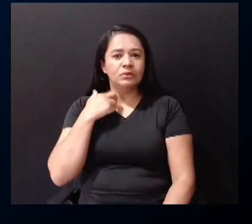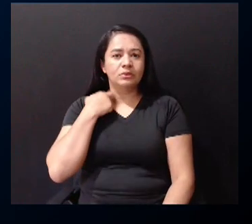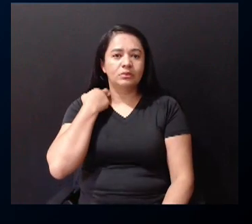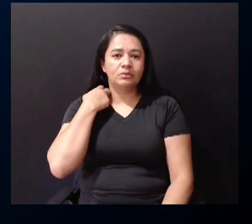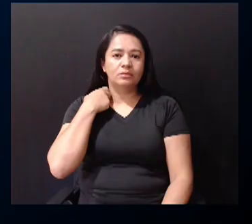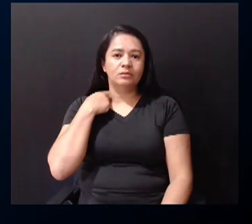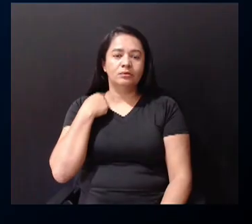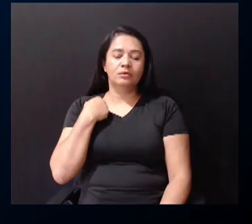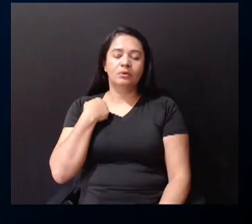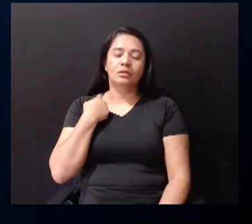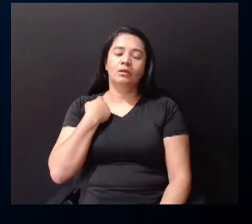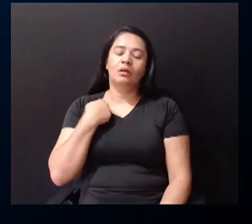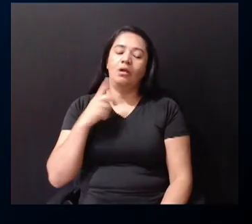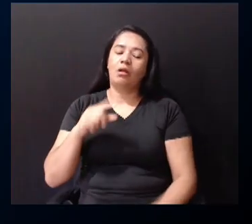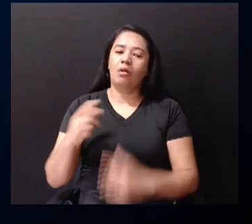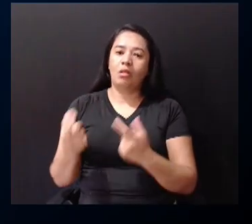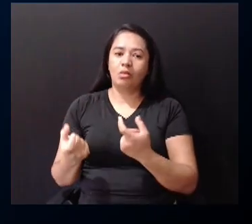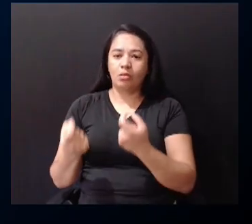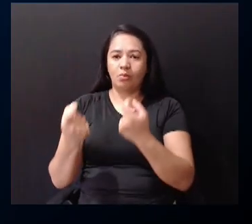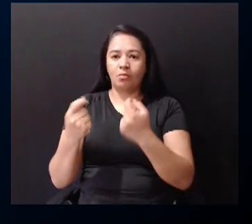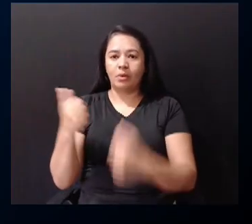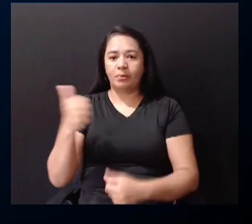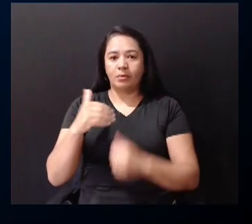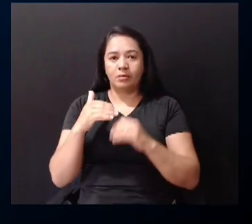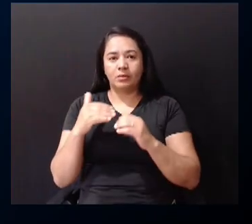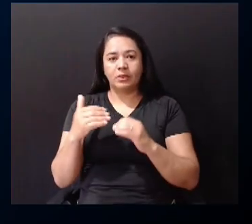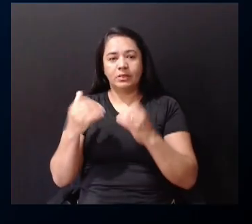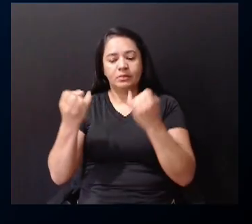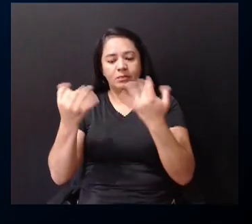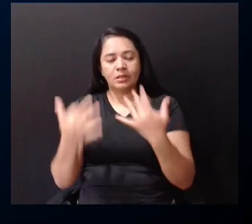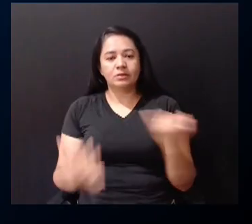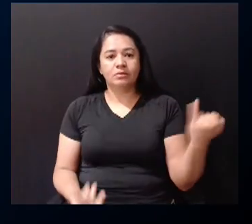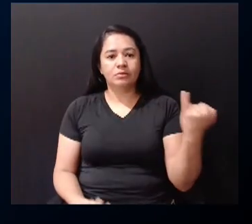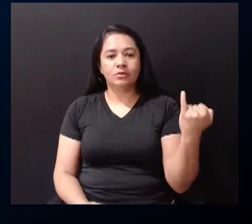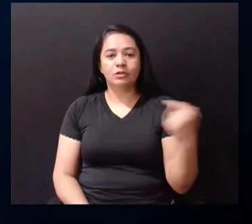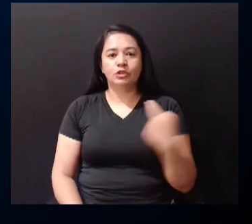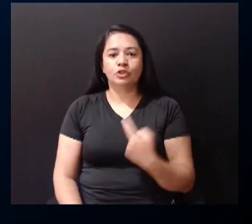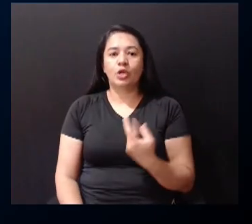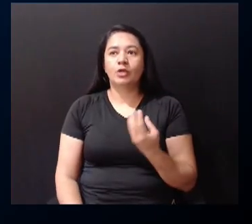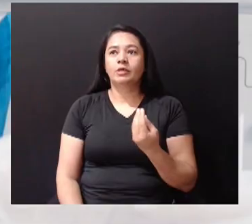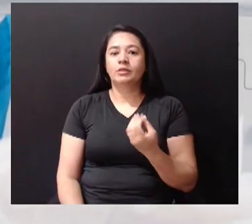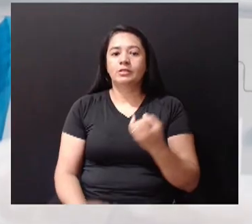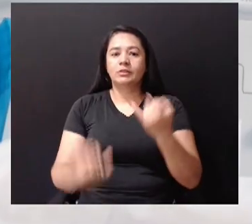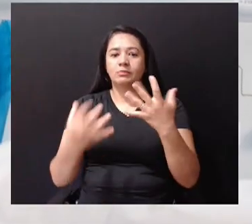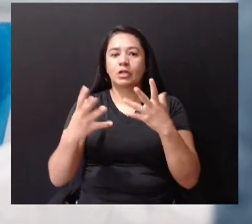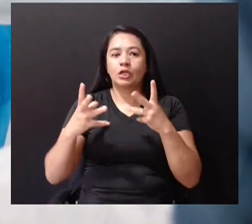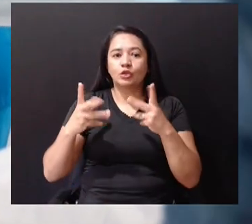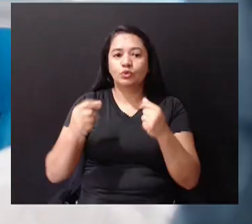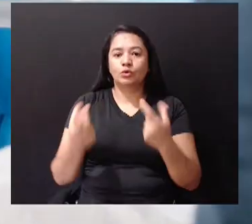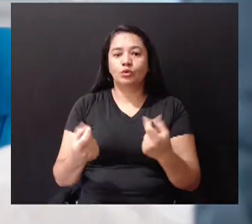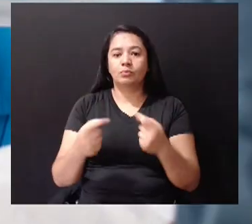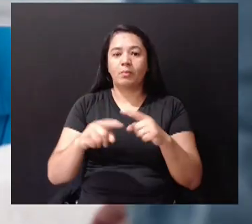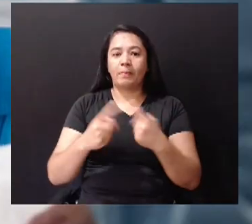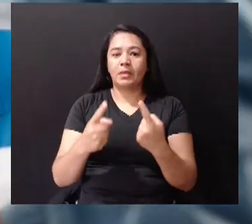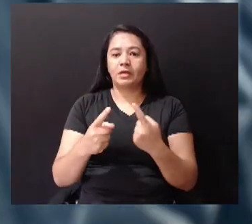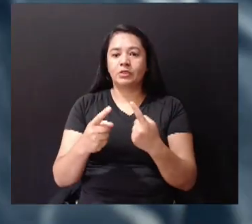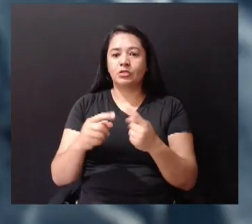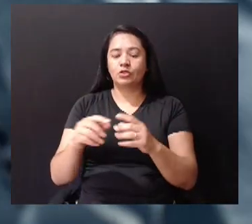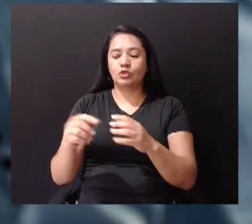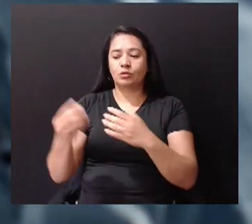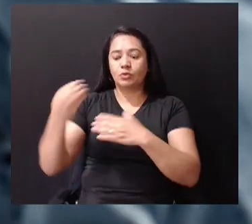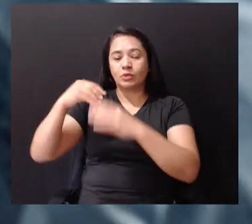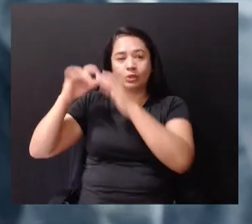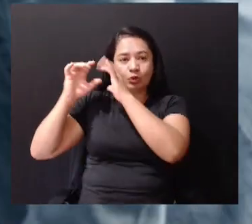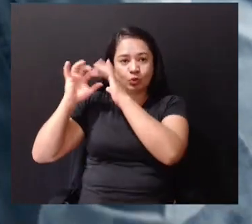primeira mensagem importante. A gente não consegue falar sobre todos os tumores, a gente vai falar mais sobre o tumor cerebral, que é uma